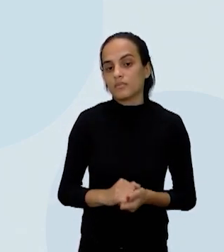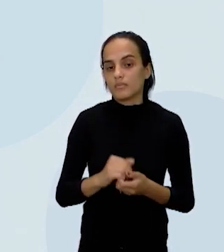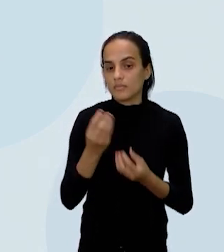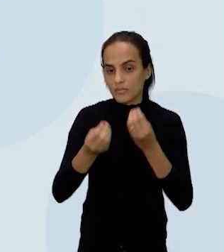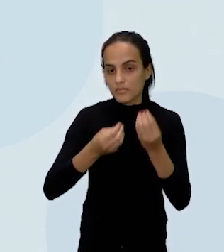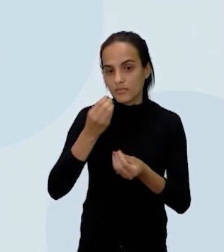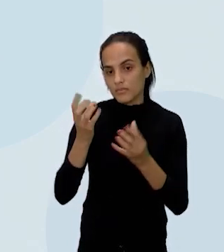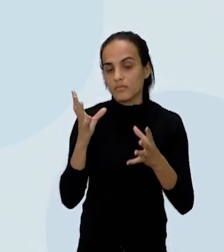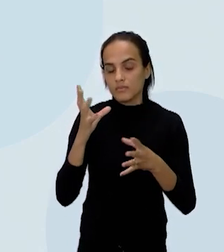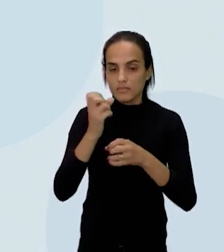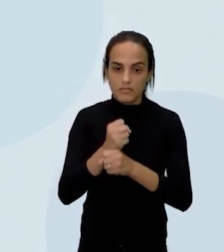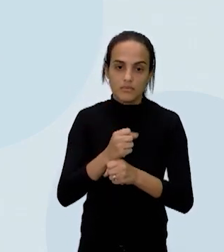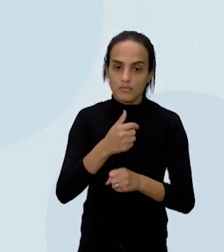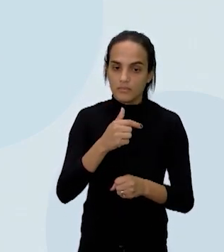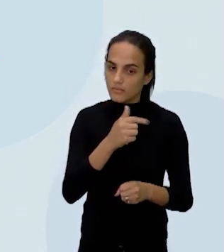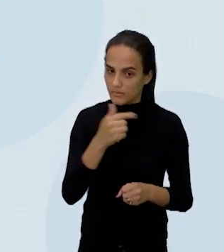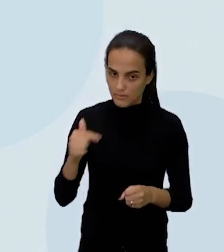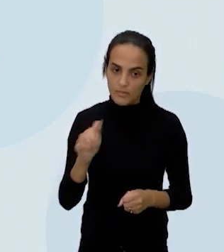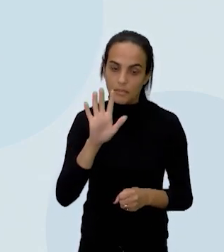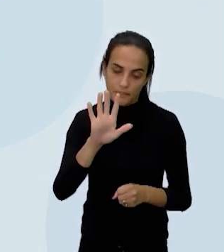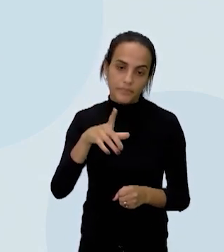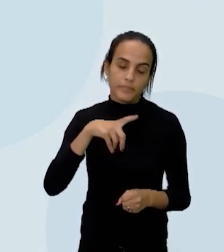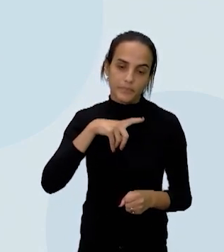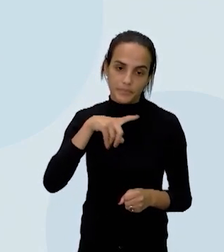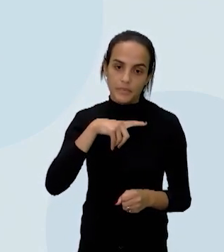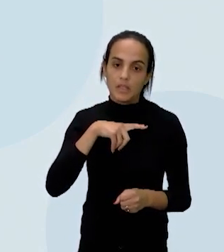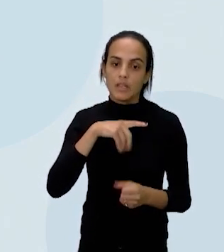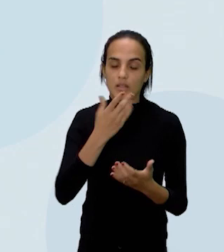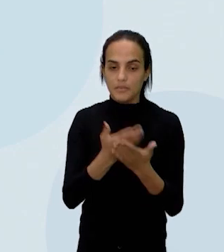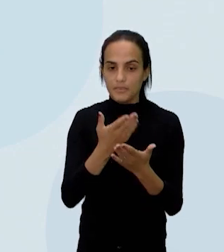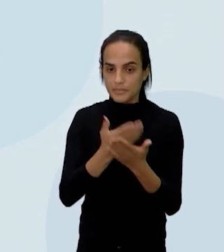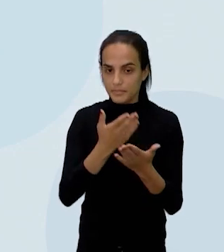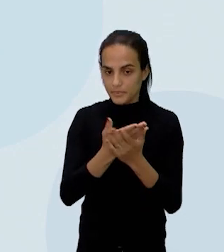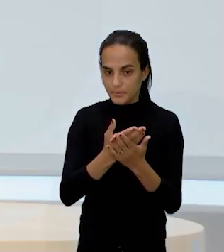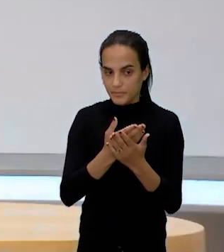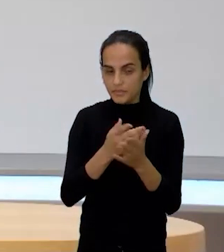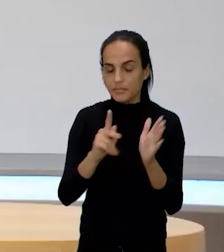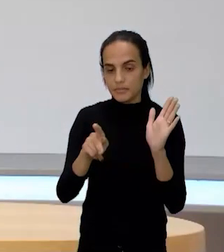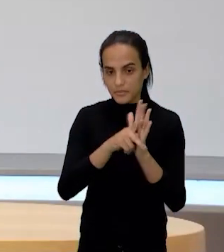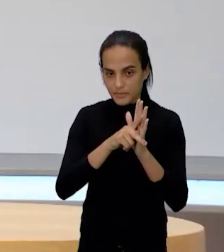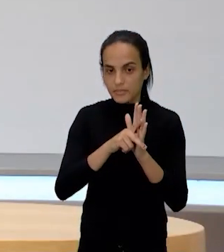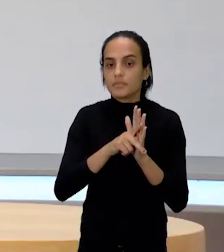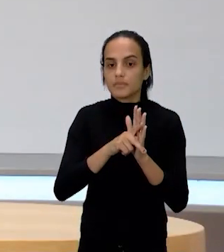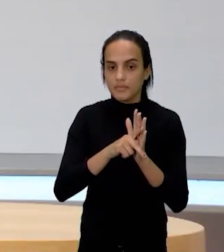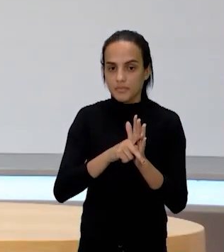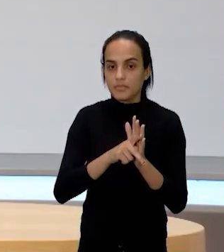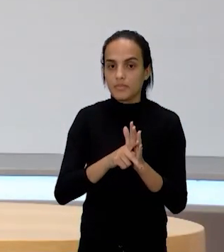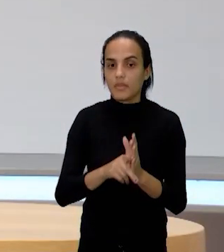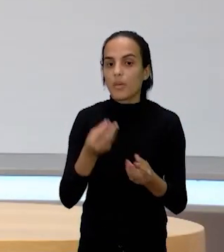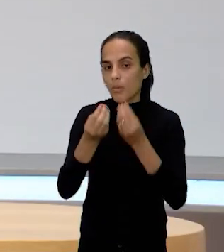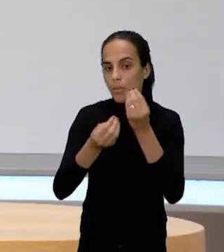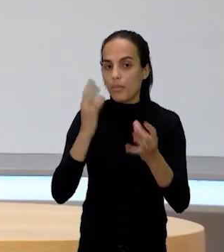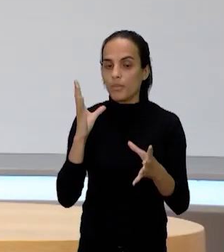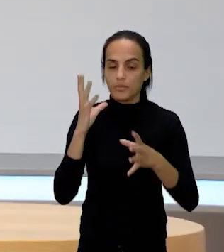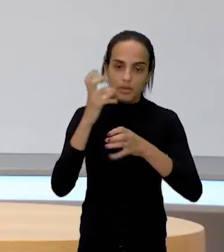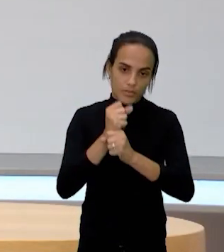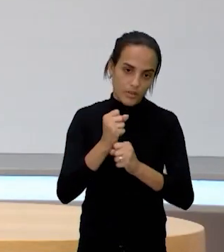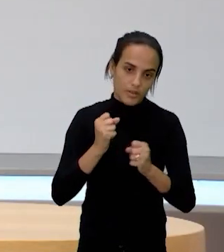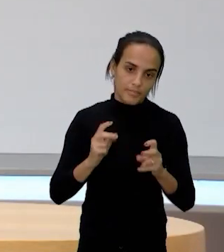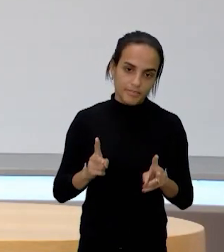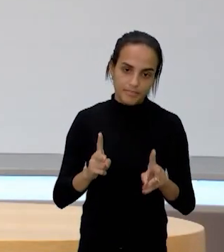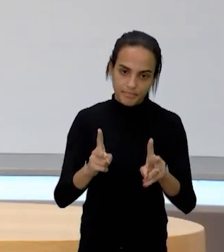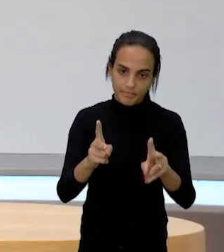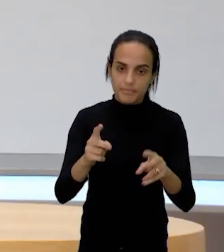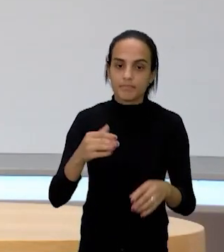calcular a constante. Então, a gente vai ter uma aula, né, mais para frente, só como calcular essa constante, porque ela é uma